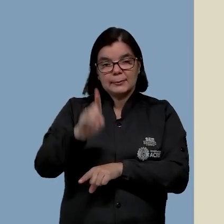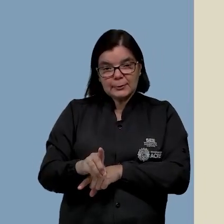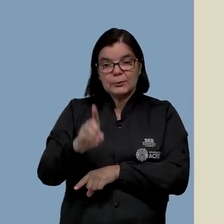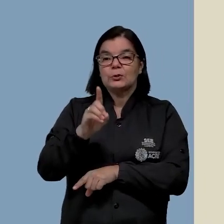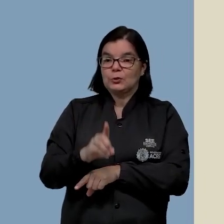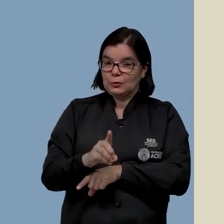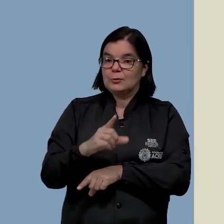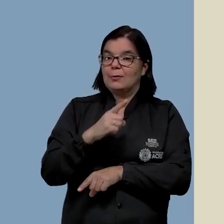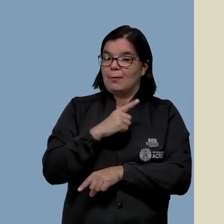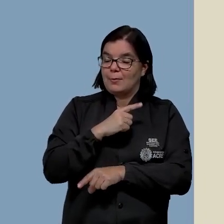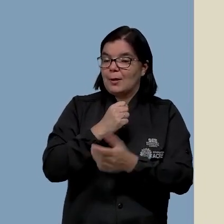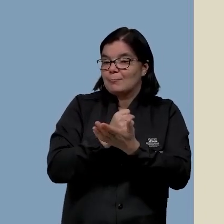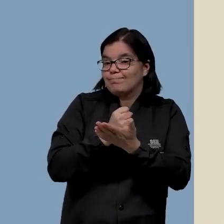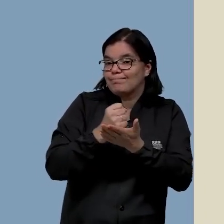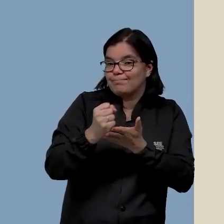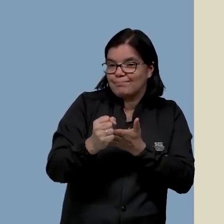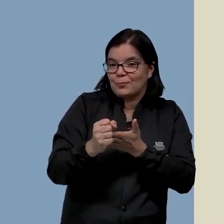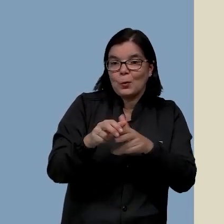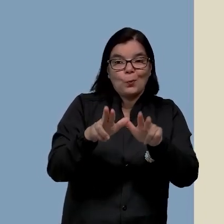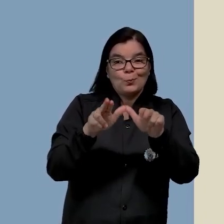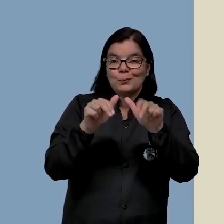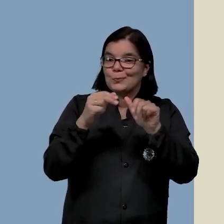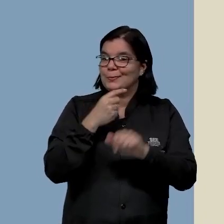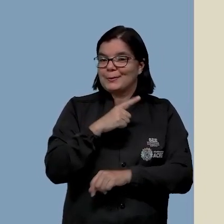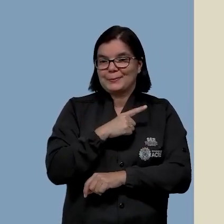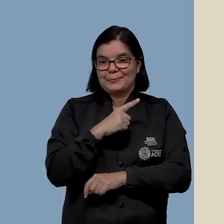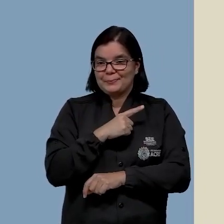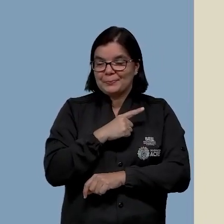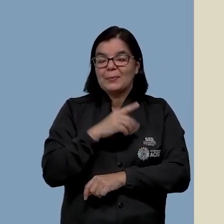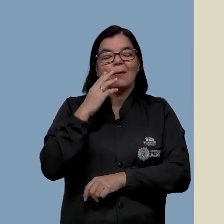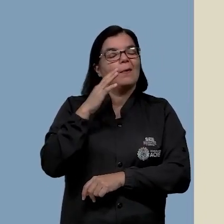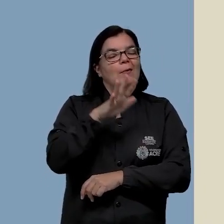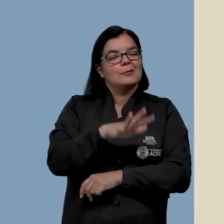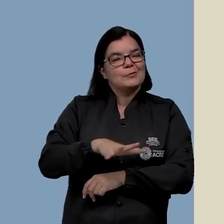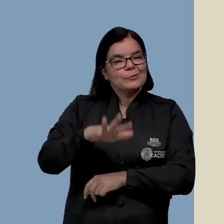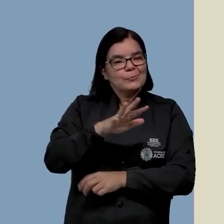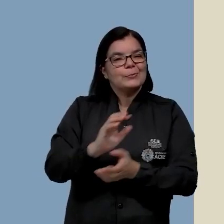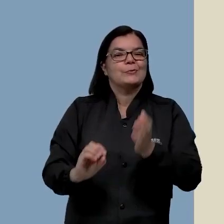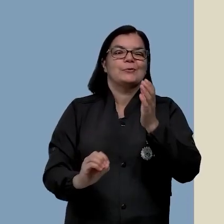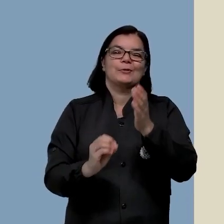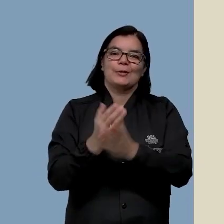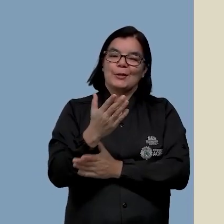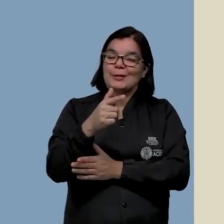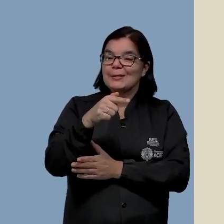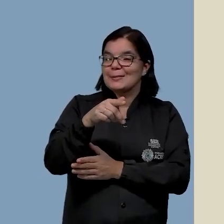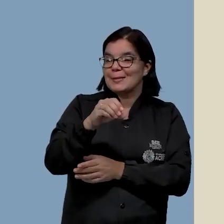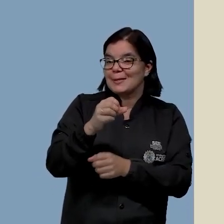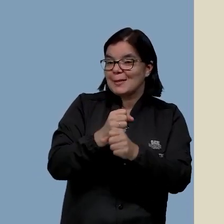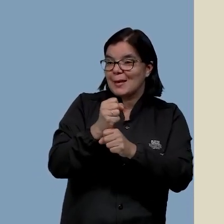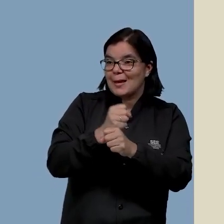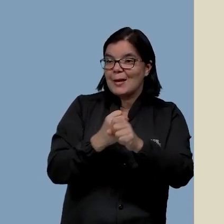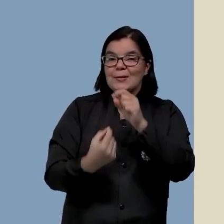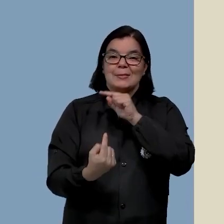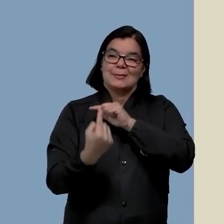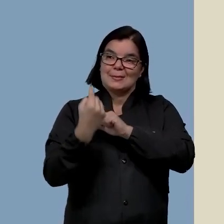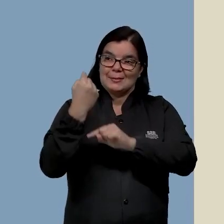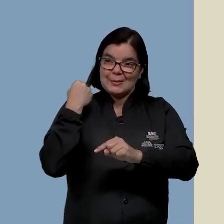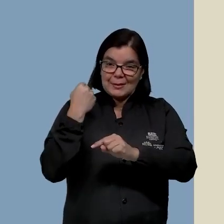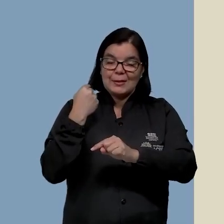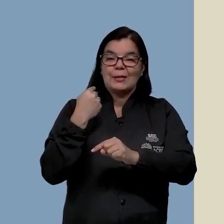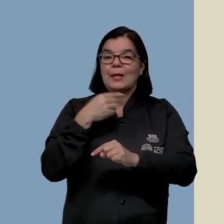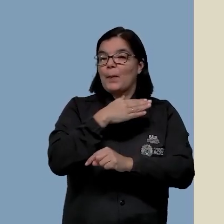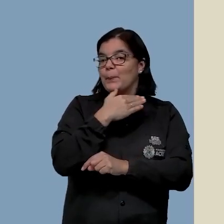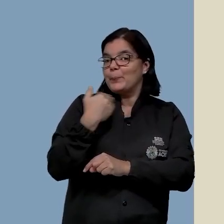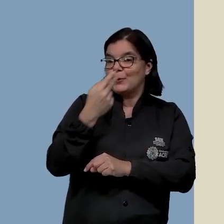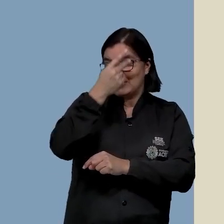autorais expiraram ou nunca existiram. Geralmente, isso ocorre 70 anos após a morte do autor,